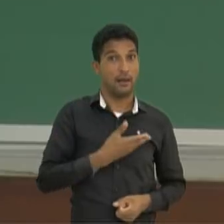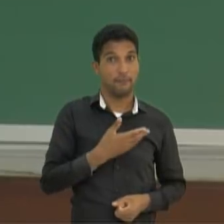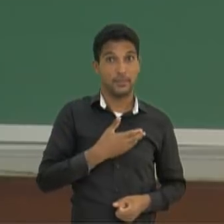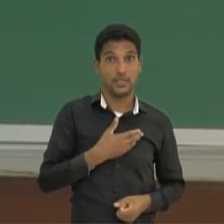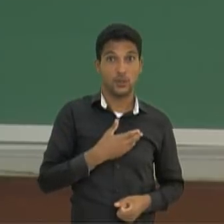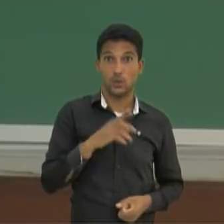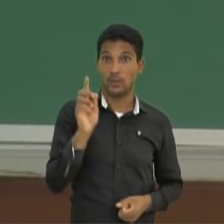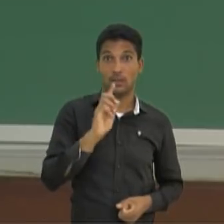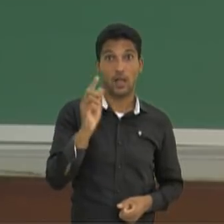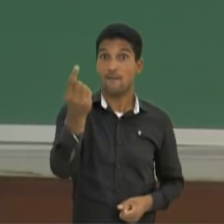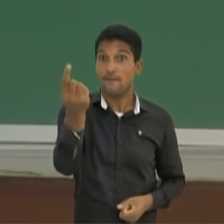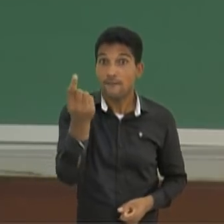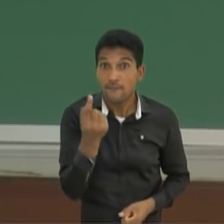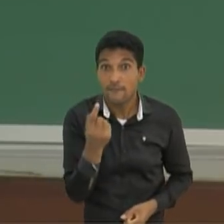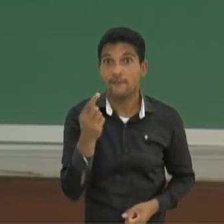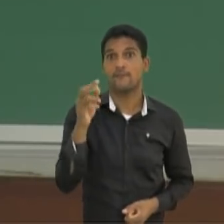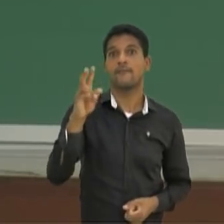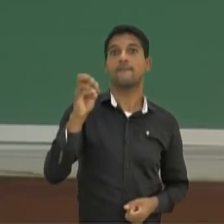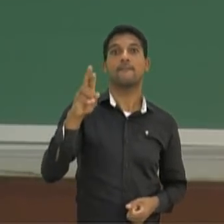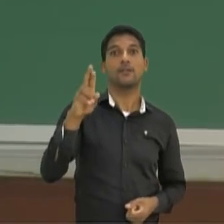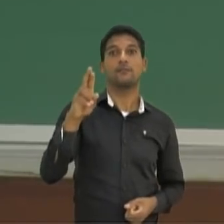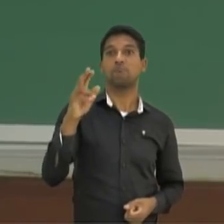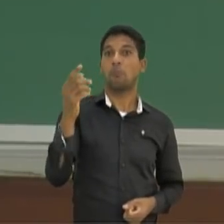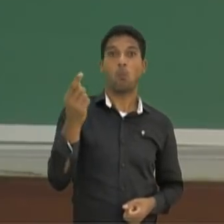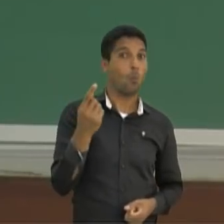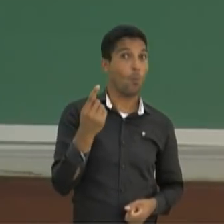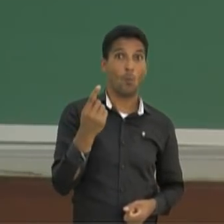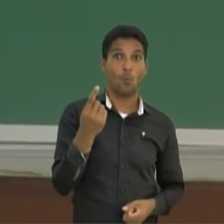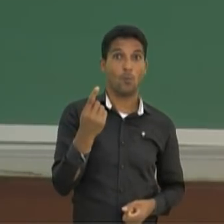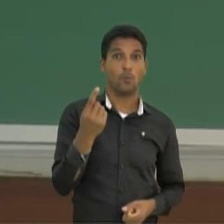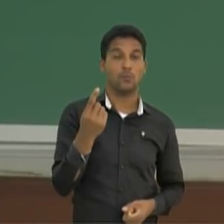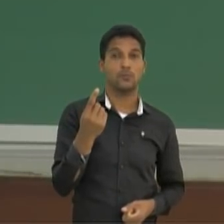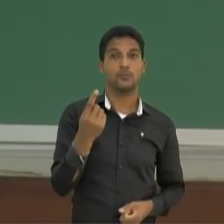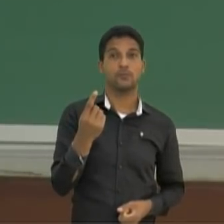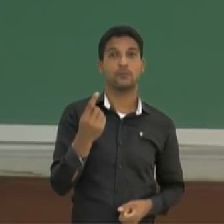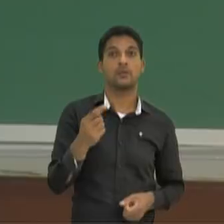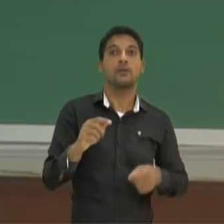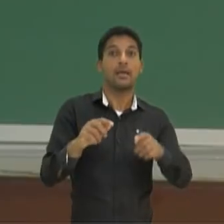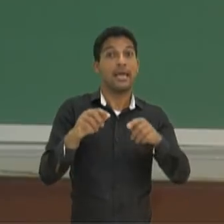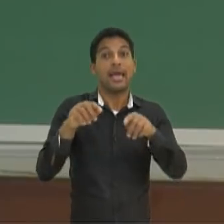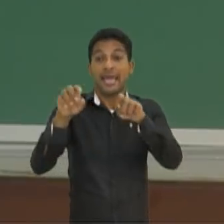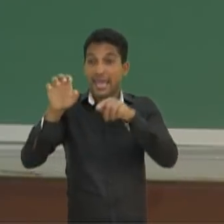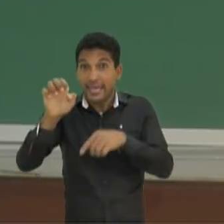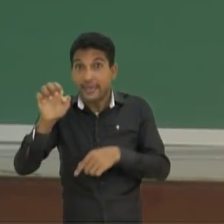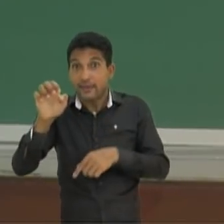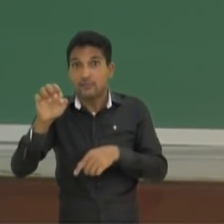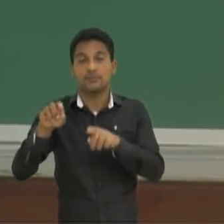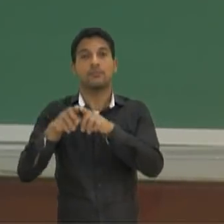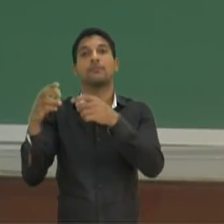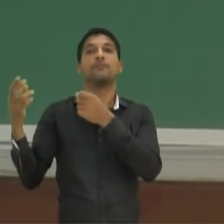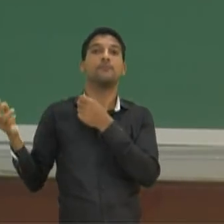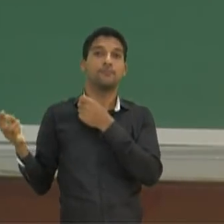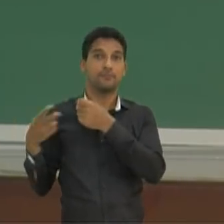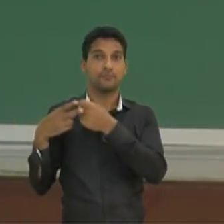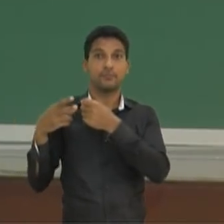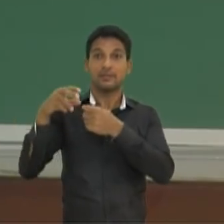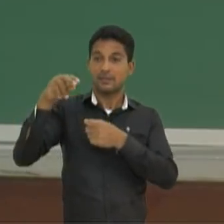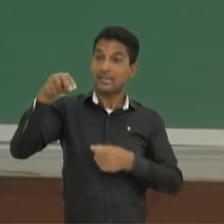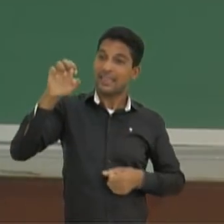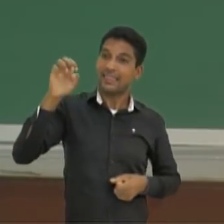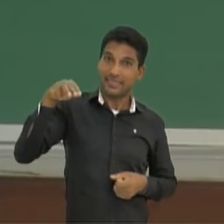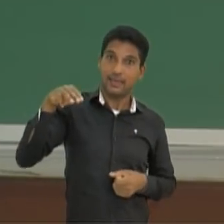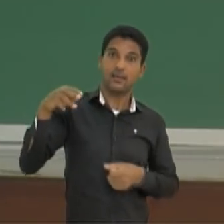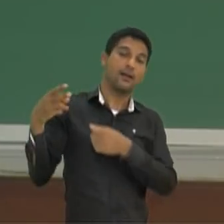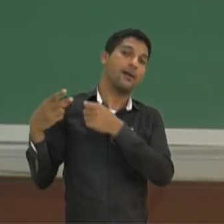por coordenação, né? E a conjunção que une essas duas ideias é a palavra nem somando, né?